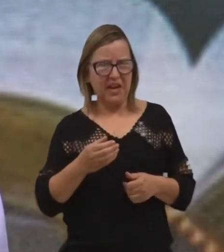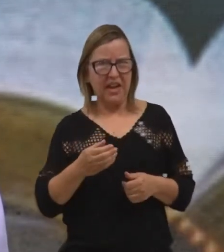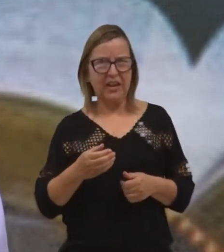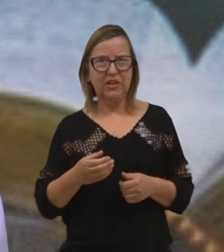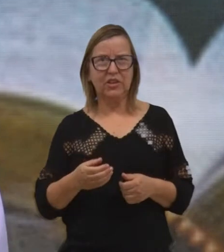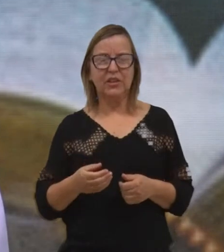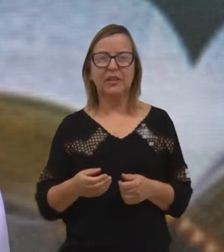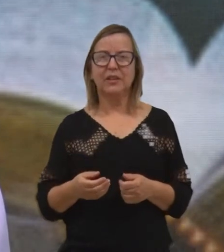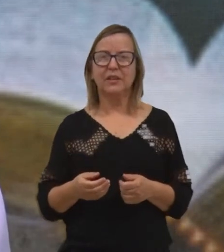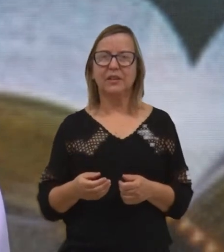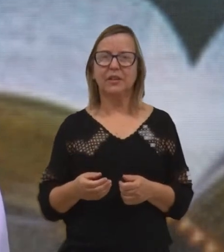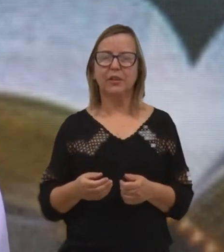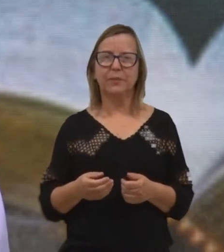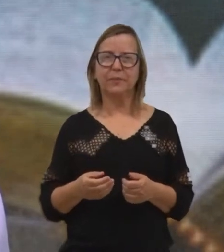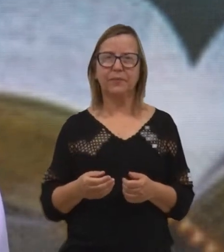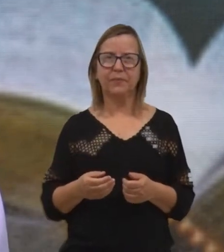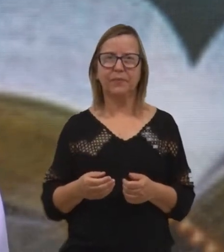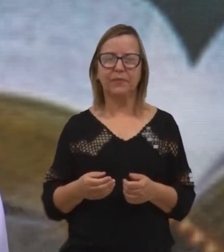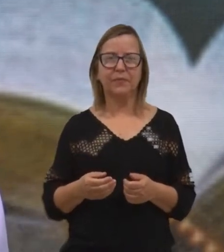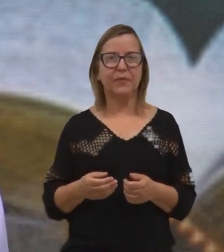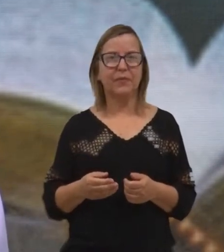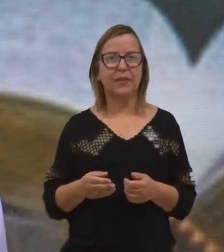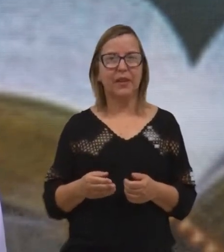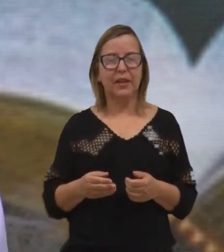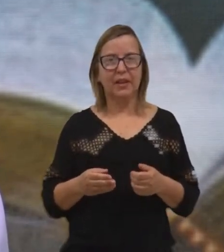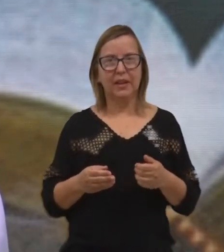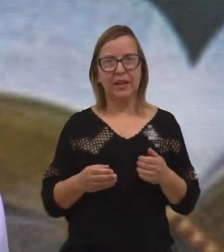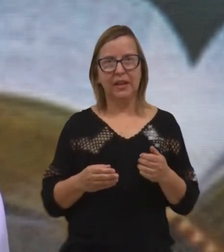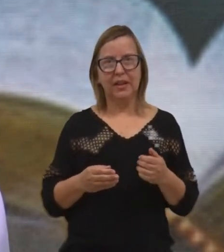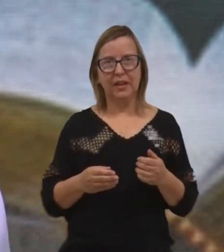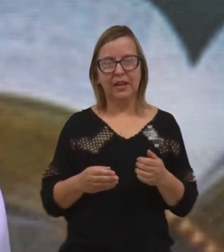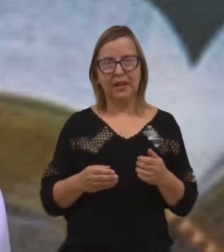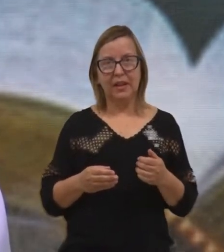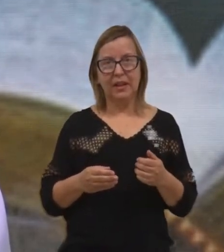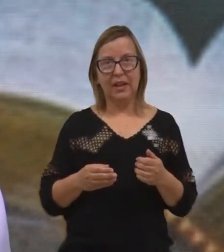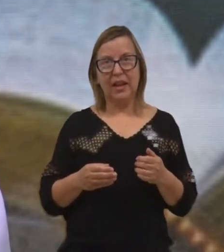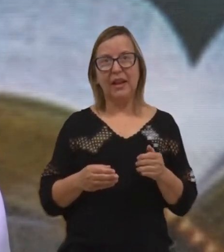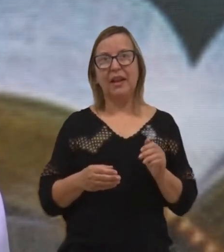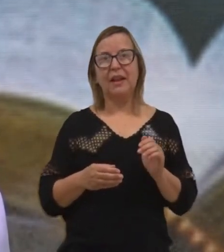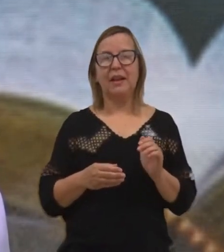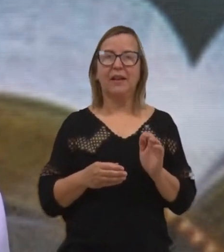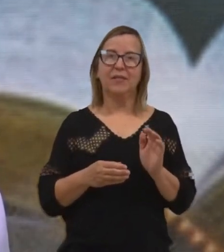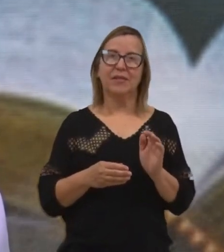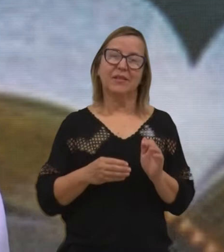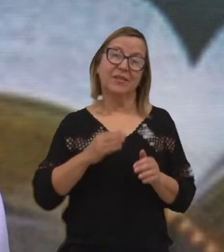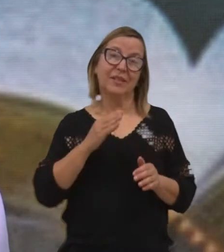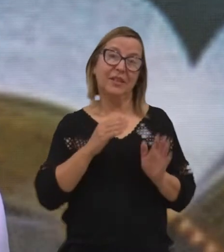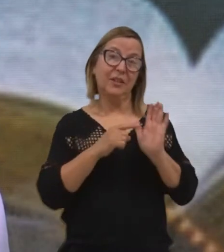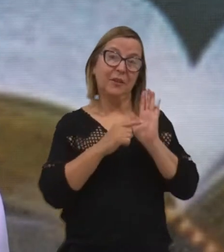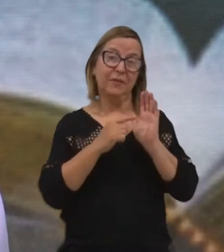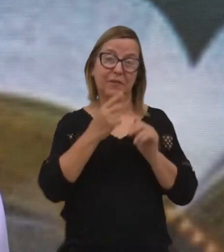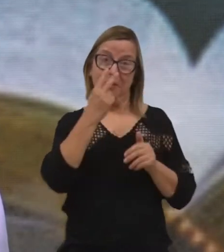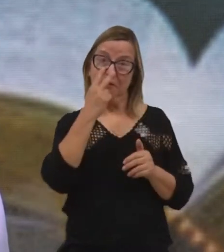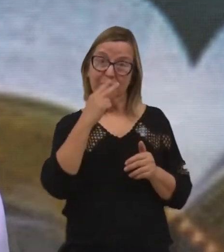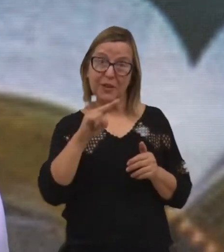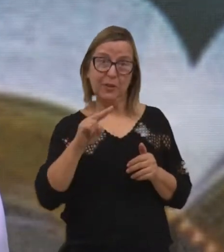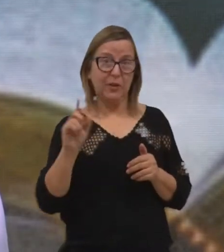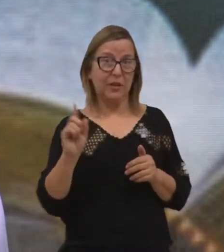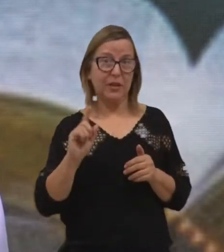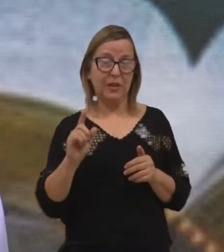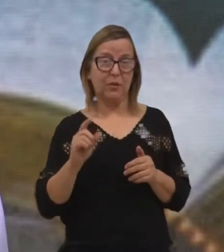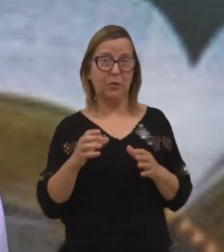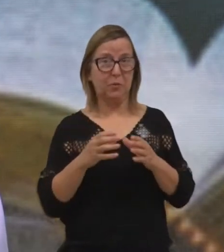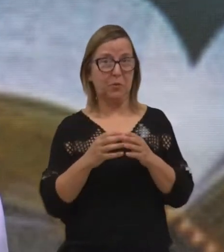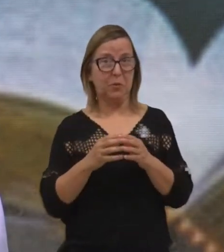a ser reconhecidos não como elite, mas como aqueles os quais o